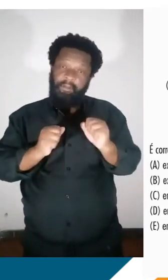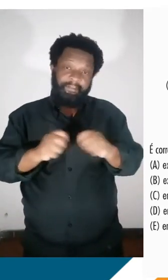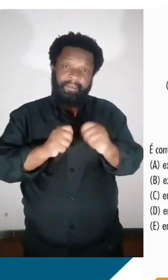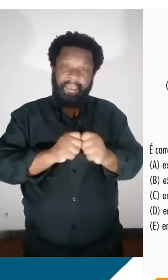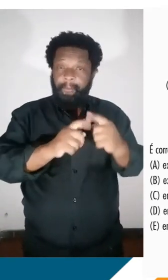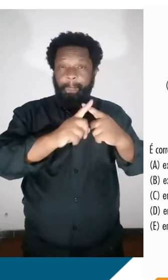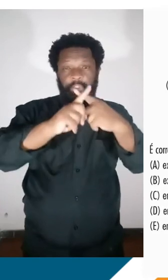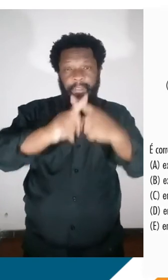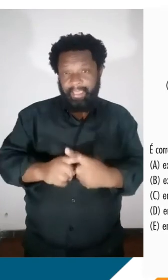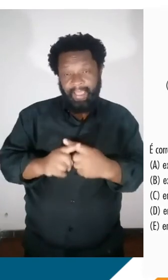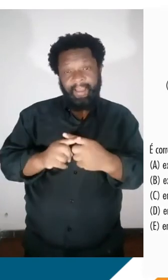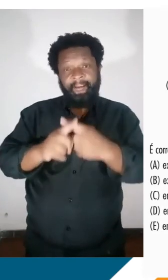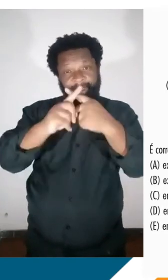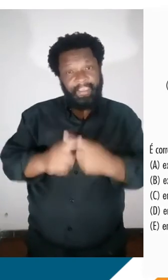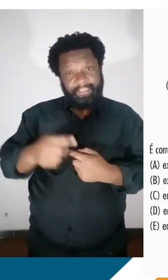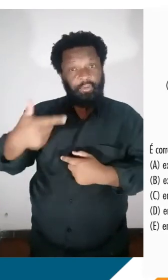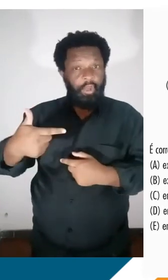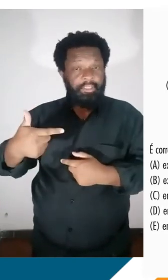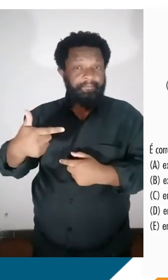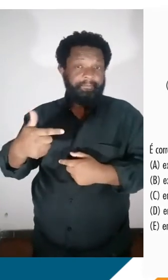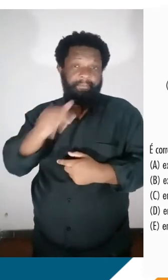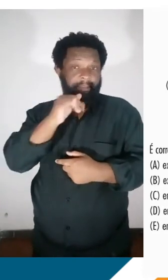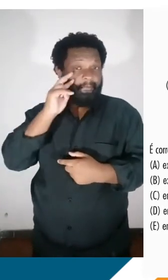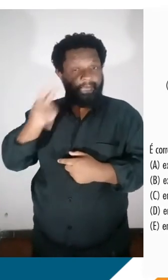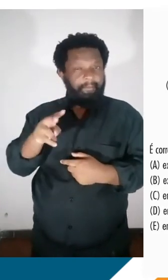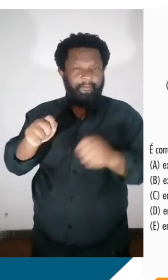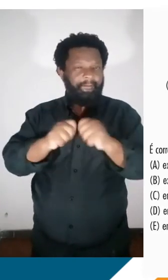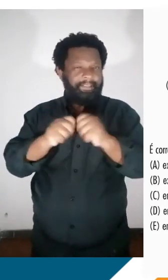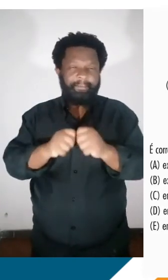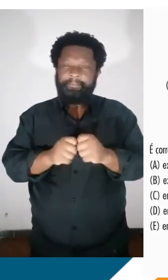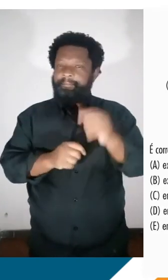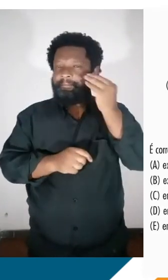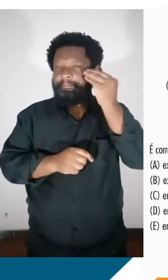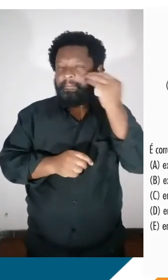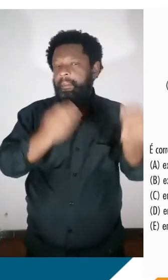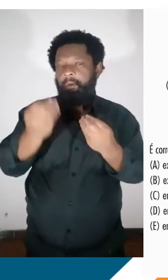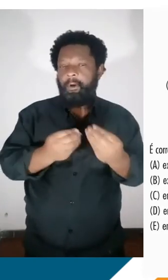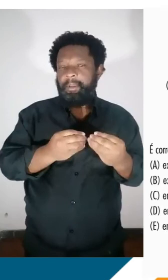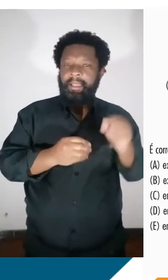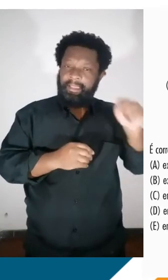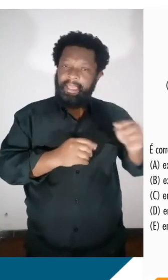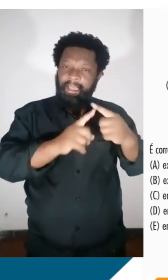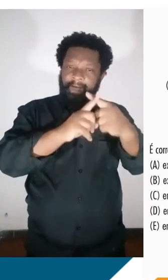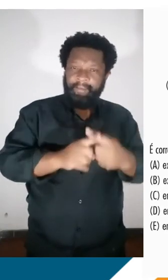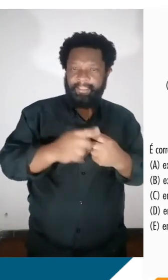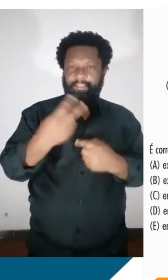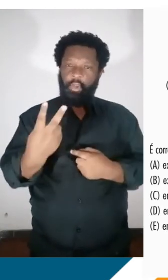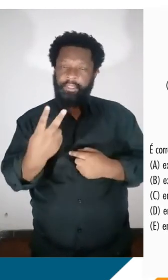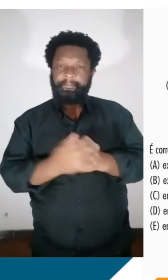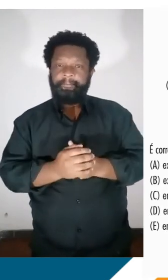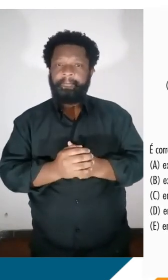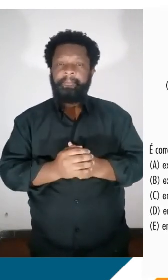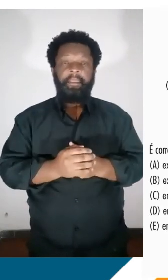multiplicar essa equação aqui por 2. Por exemplo, vamos fazer esse esquema aqui, um exemplo aqui.